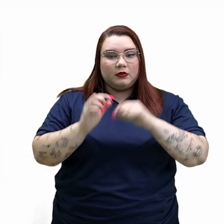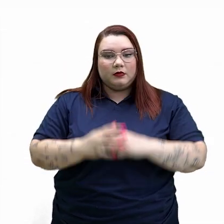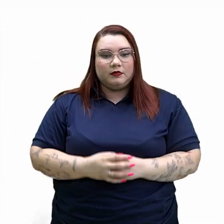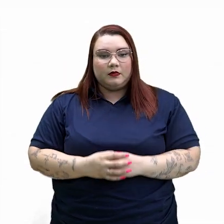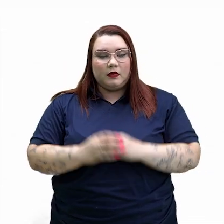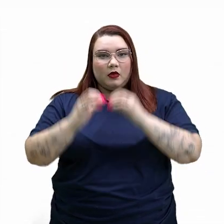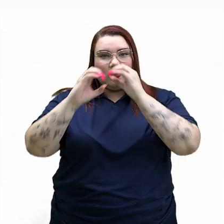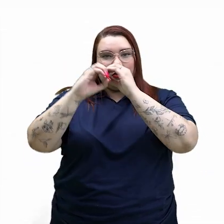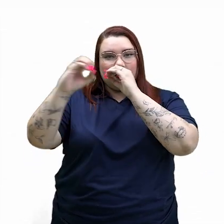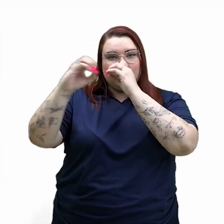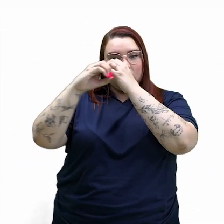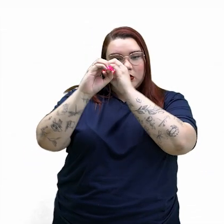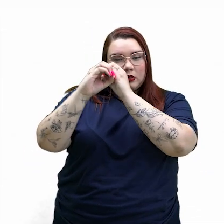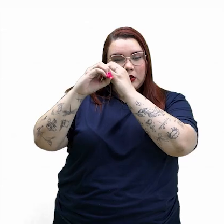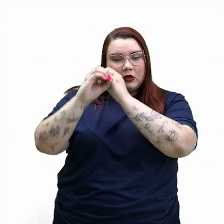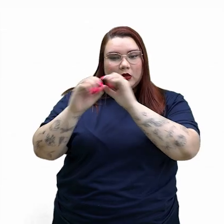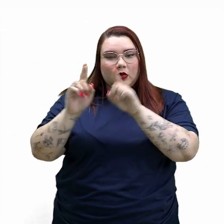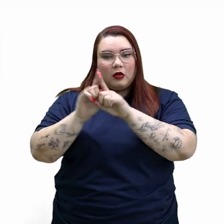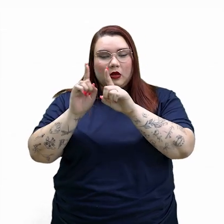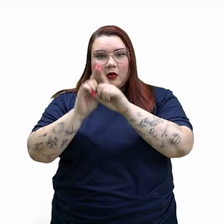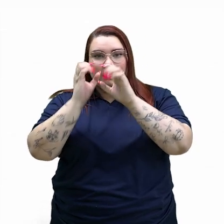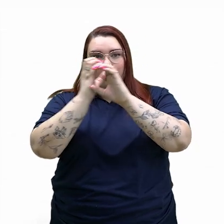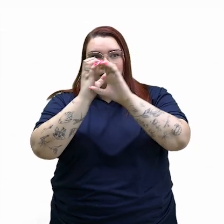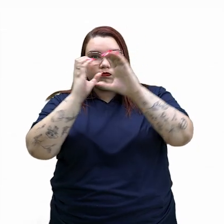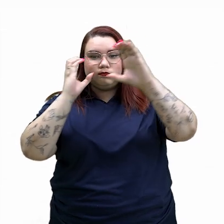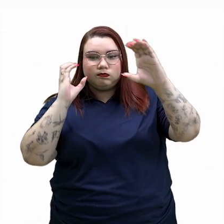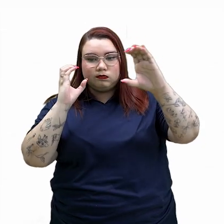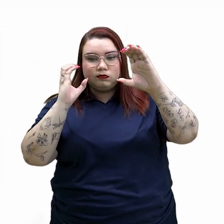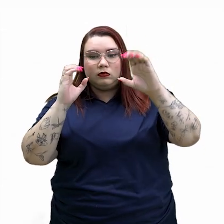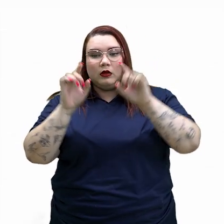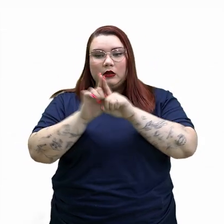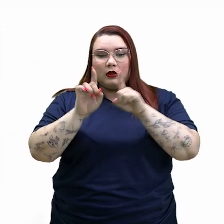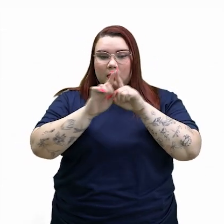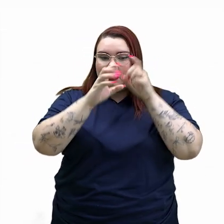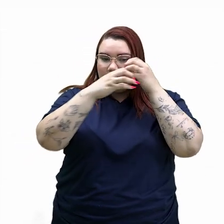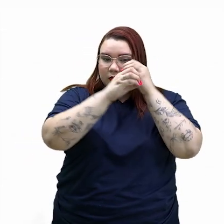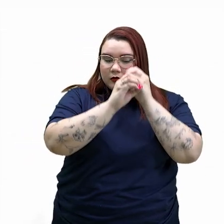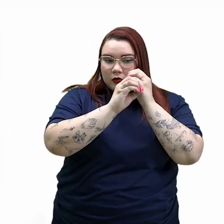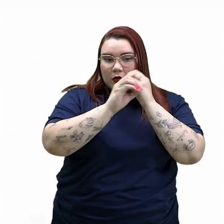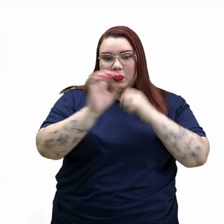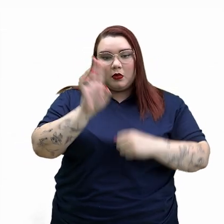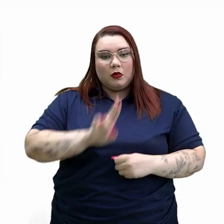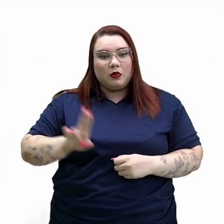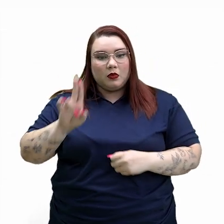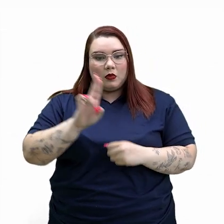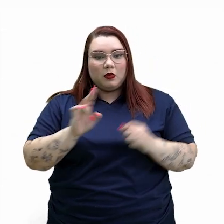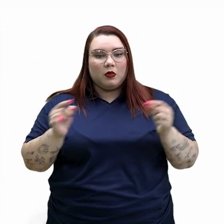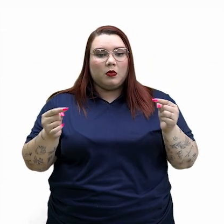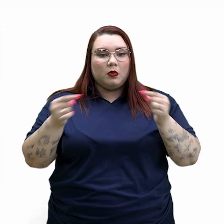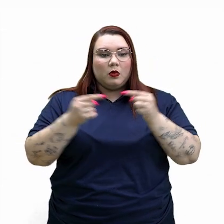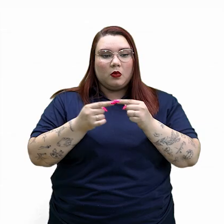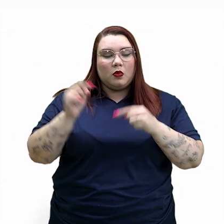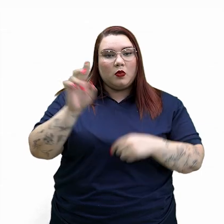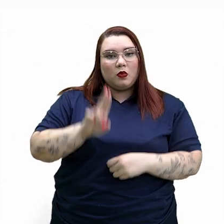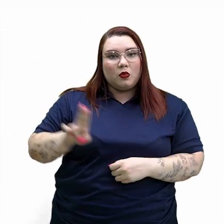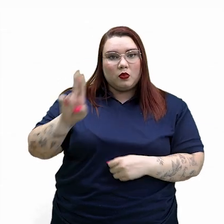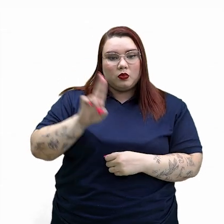as lunetas, telescópios e microscópios, funciona